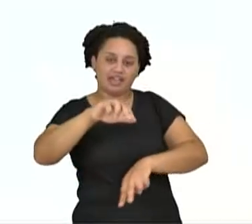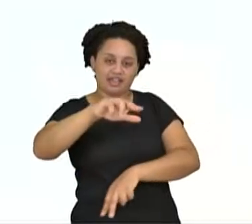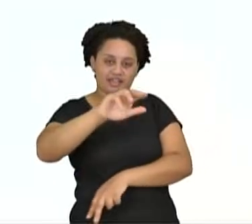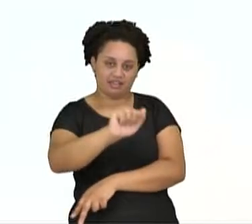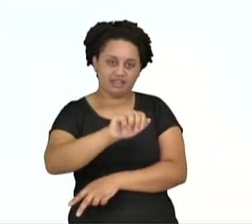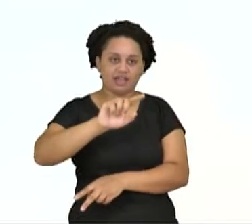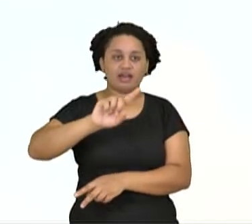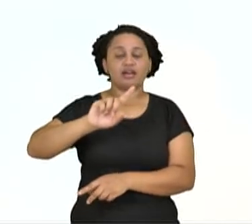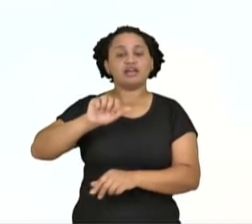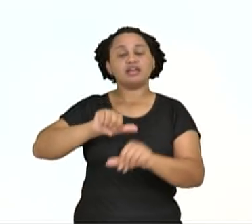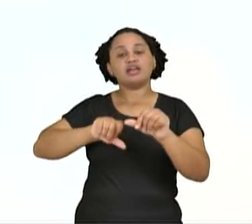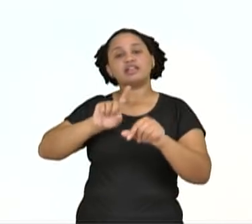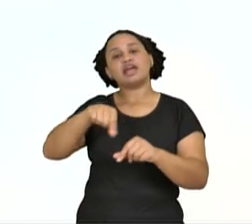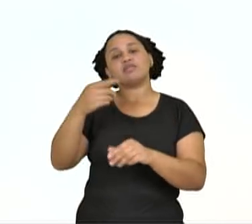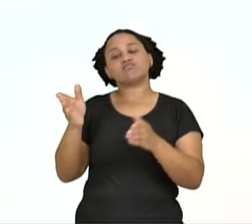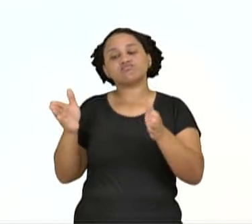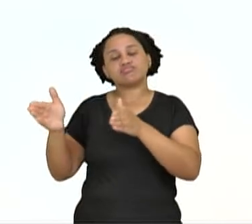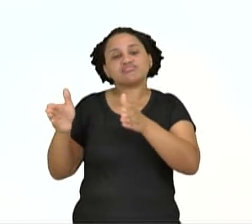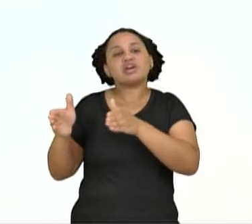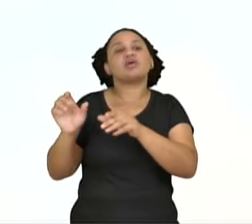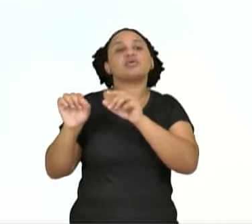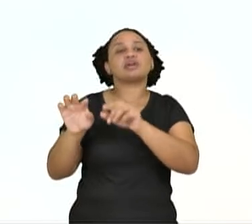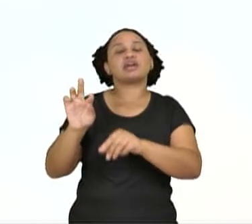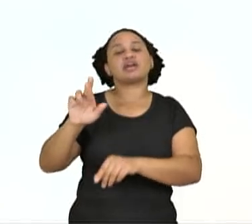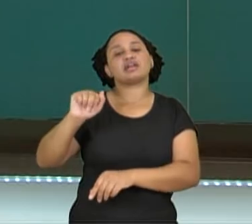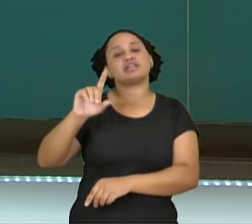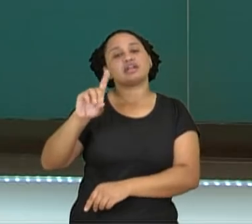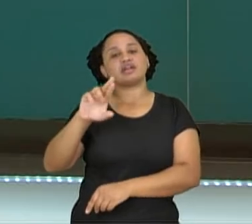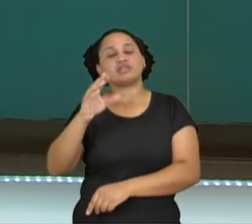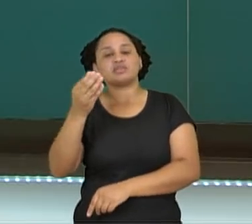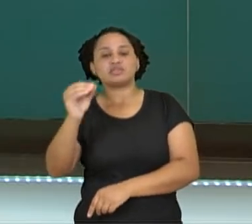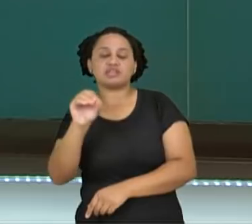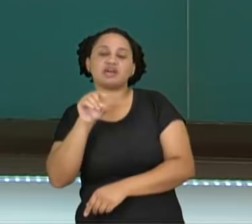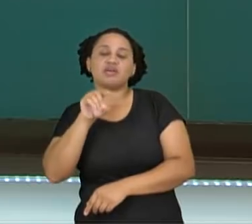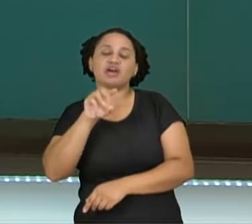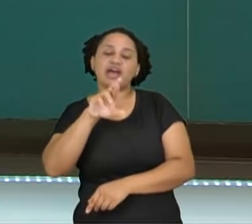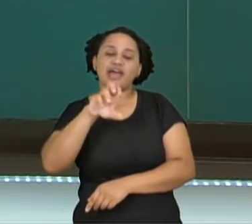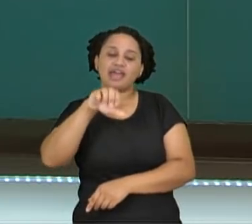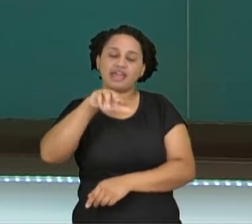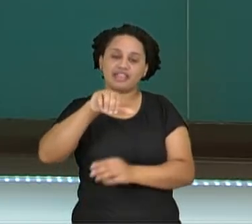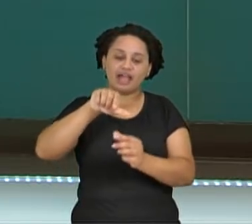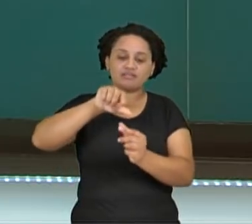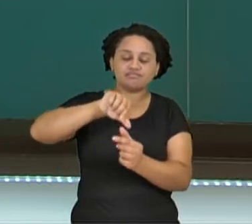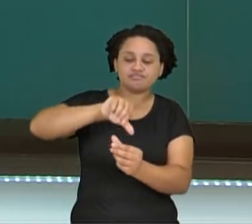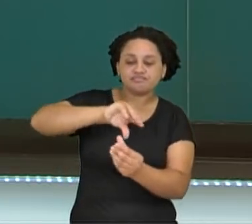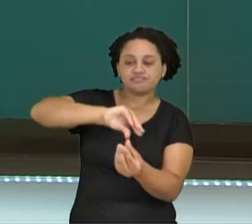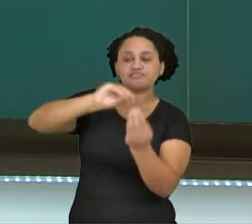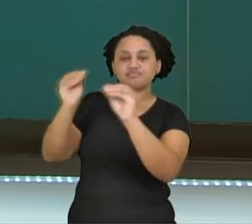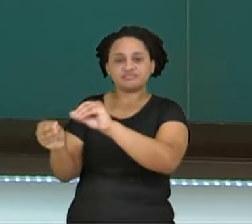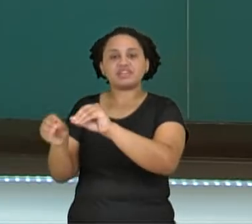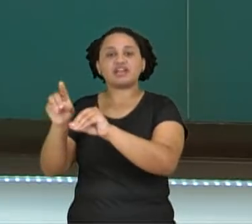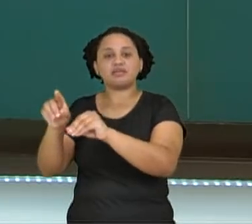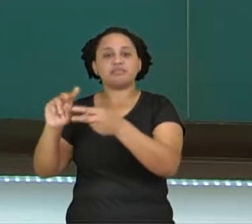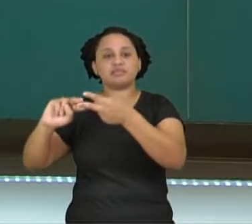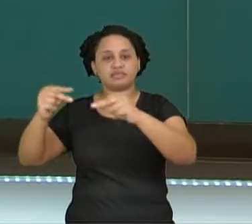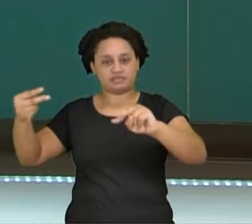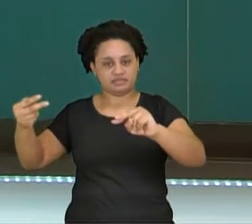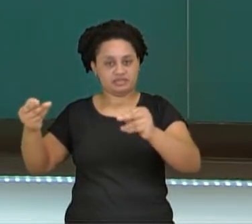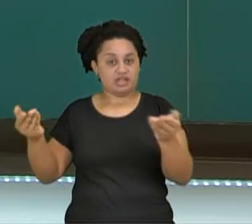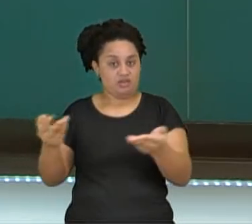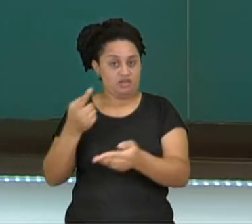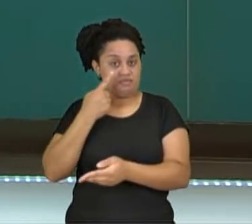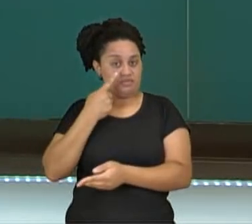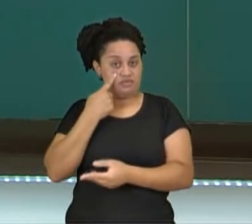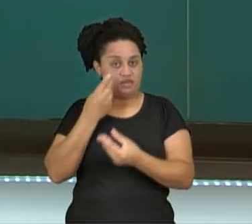tem a tradução, que é traduzir essa mensagem do RNA mensageiro em proteína. E é isso que a gente vai ver agora. Olha só, gente,